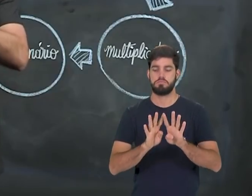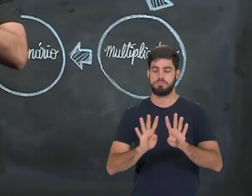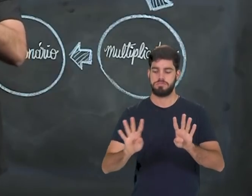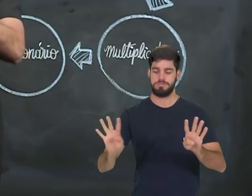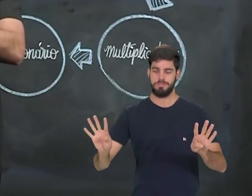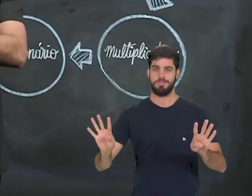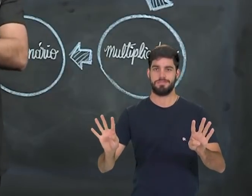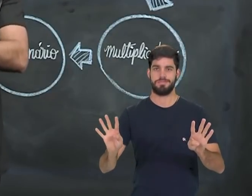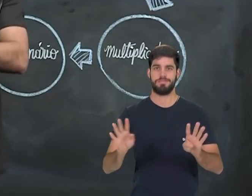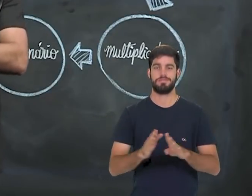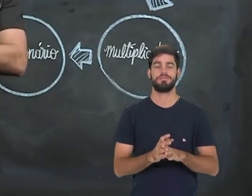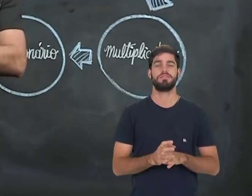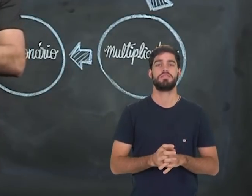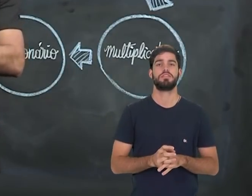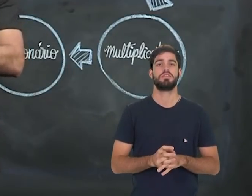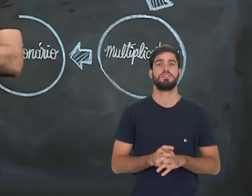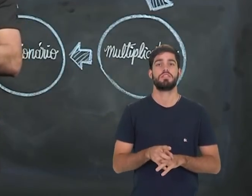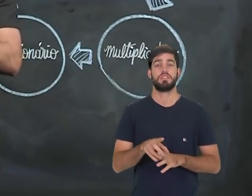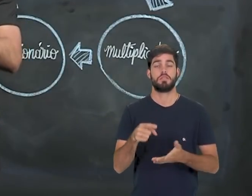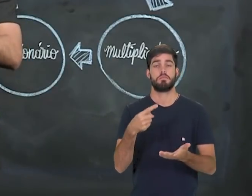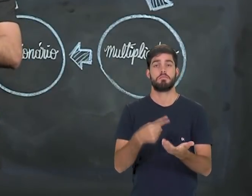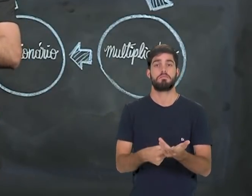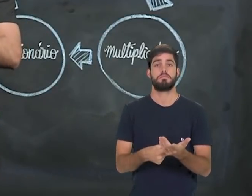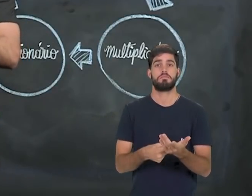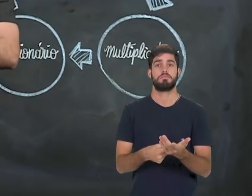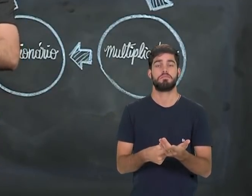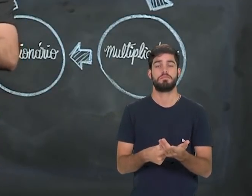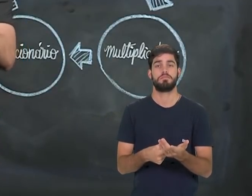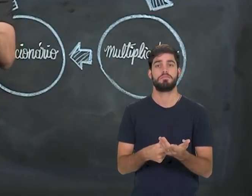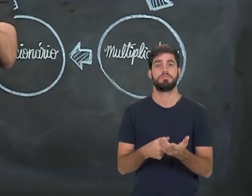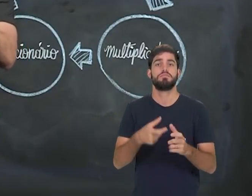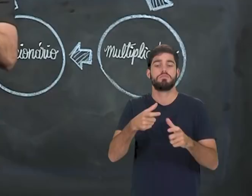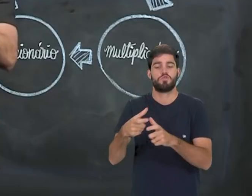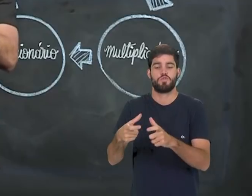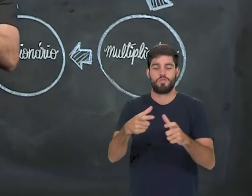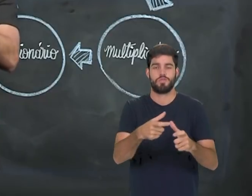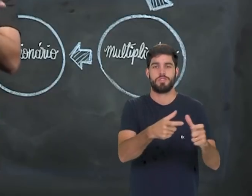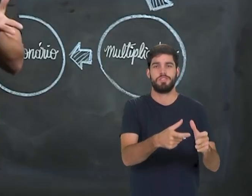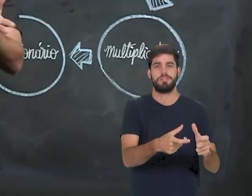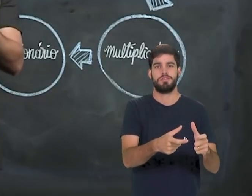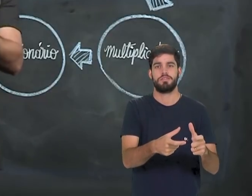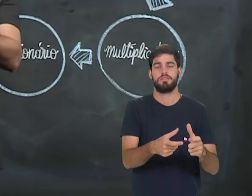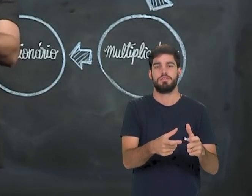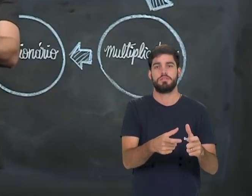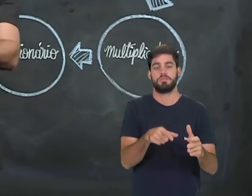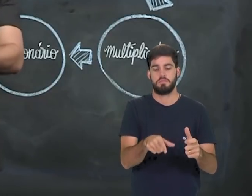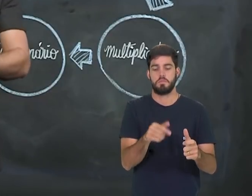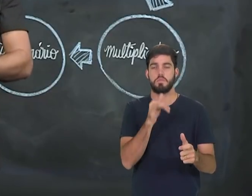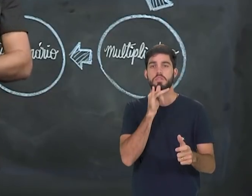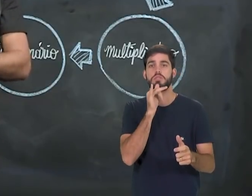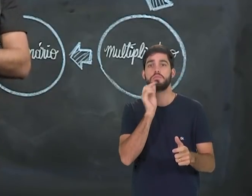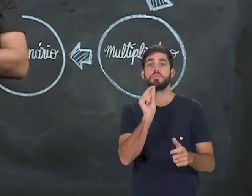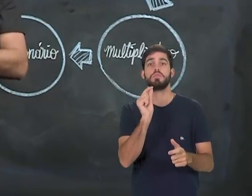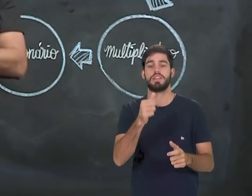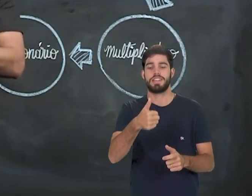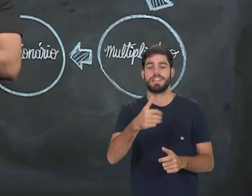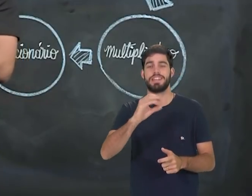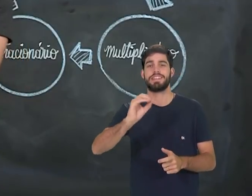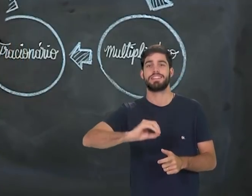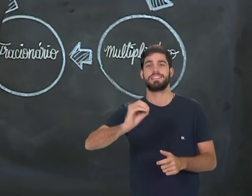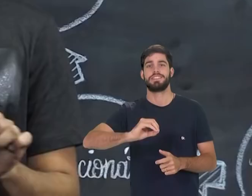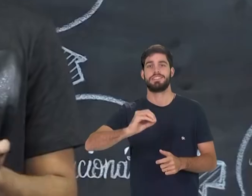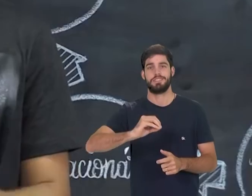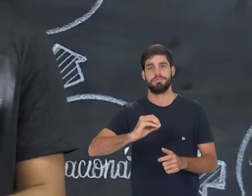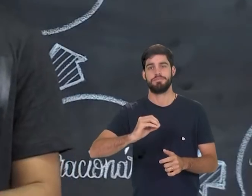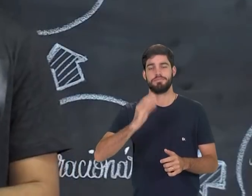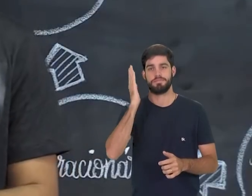estou marcando você. Essa marcação de posição é indicado por uma palavra, por exemplo, a palavra décimo, é um numeral,